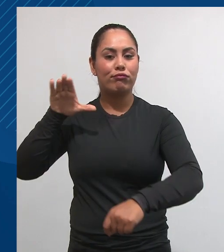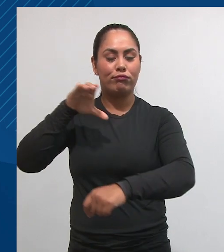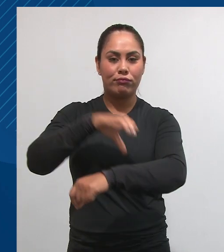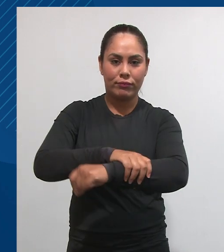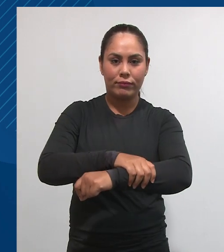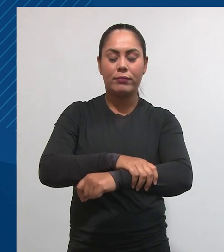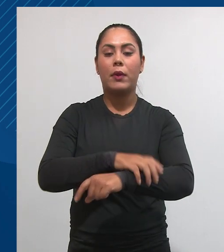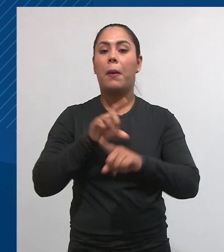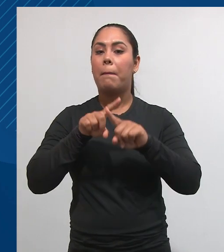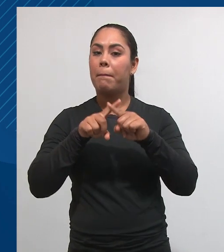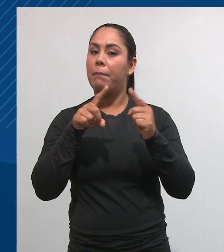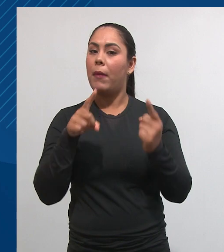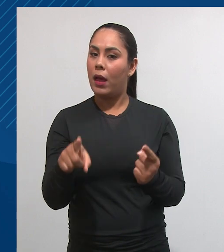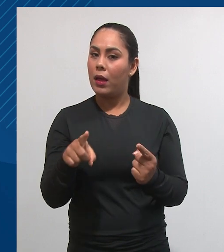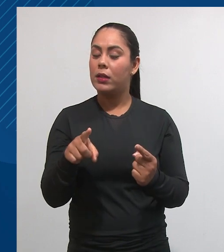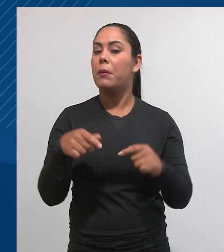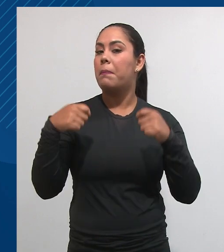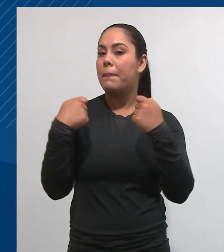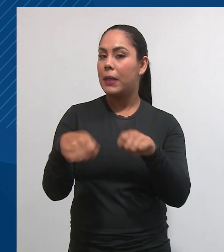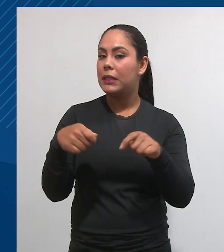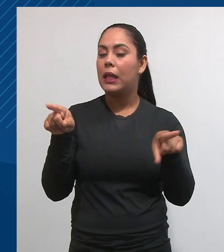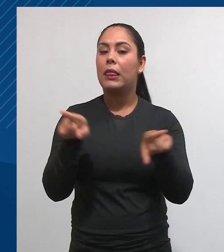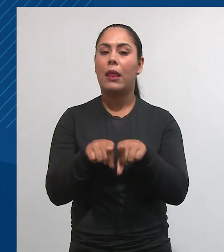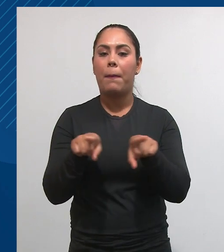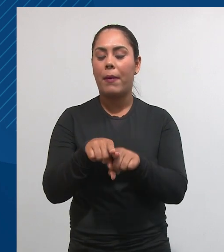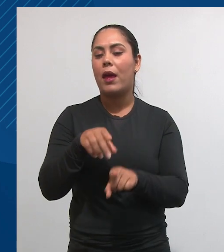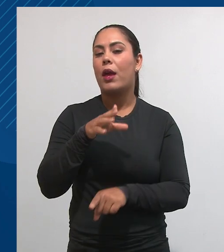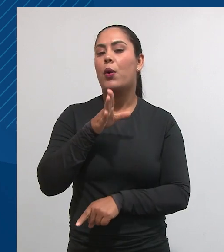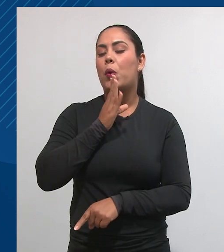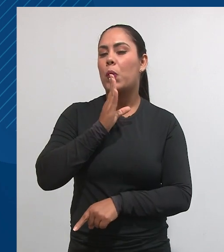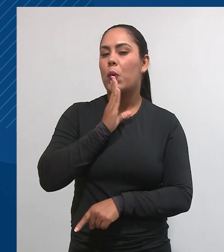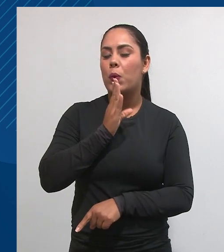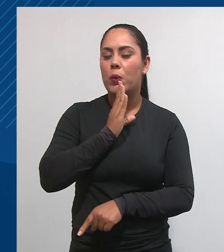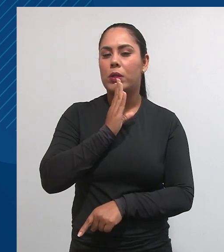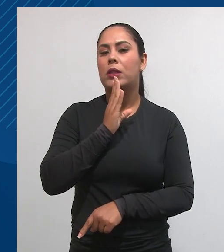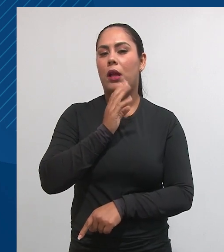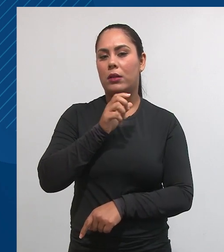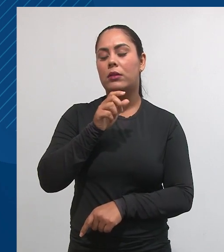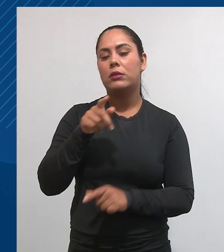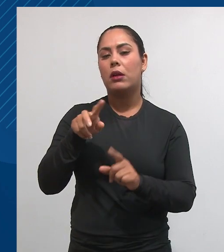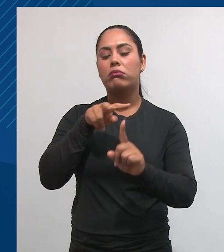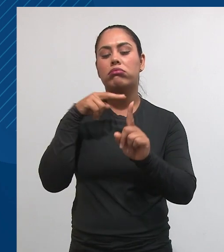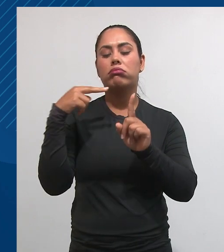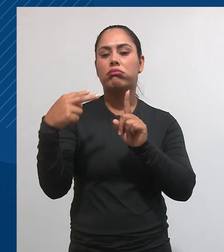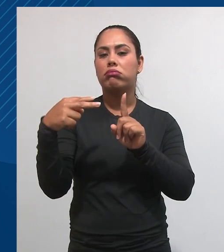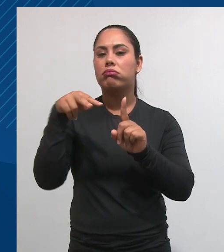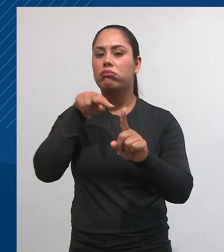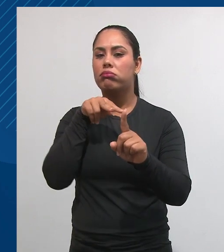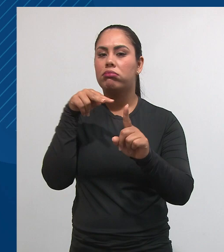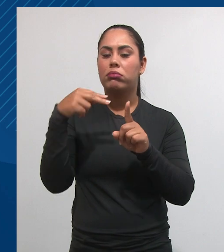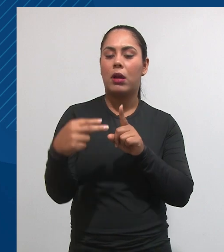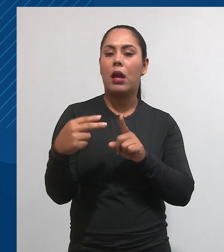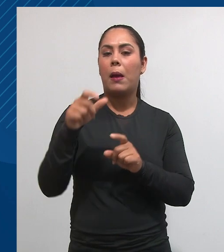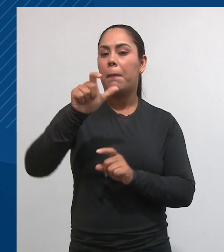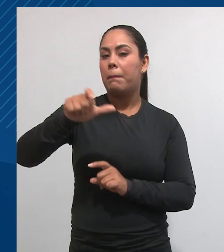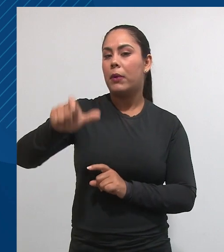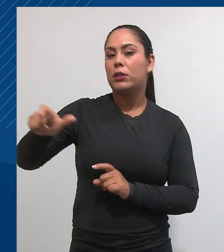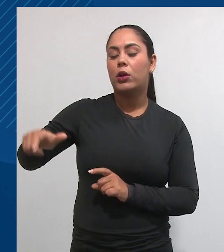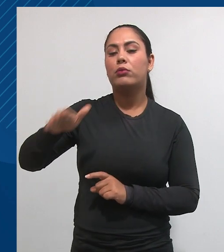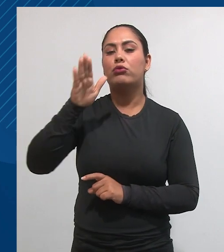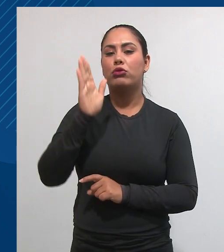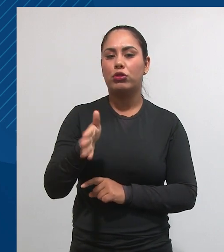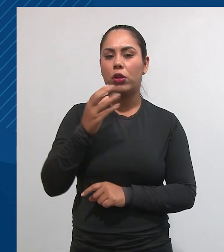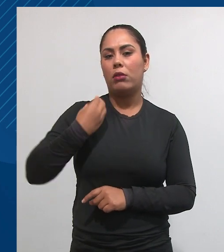colonizadores. Mas a gente precisa também conhecer o ponto de vista, né, daqueles que